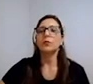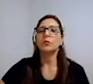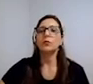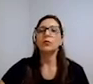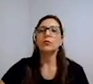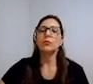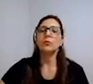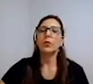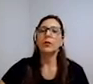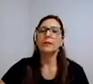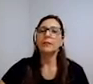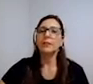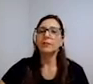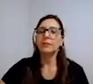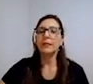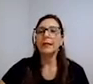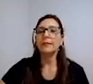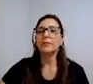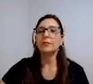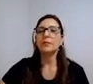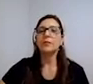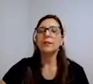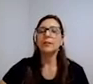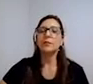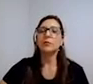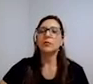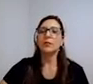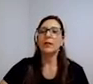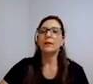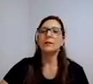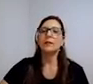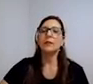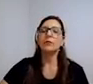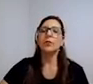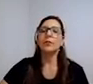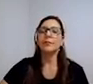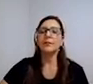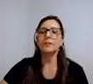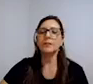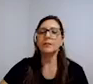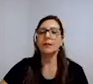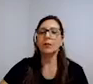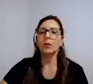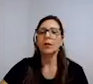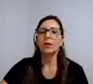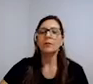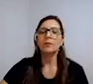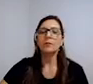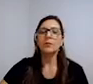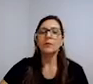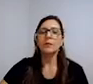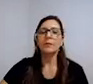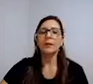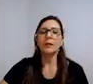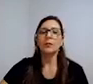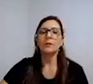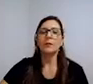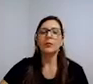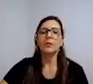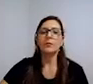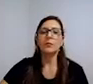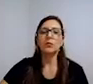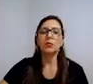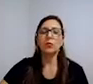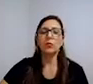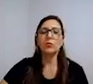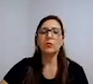conhecida como músculo mole deixa evidente os feixes musculares em um corte transversal. Se você observar aqui no exemplo,